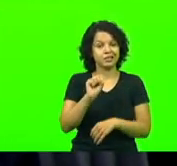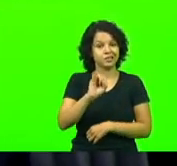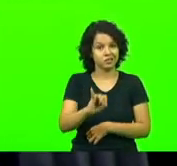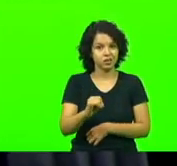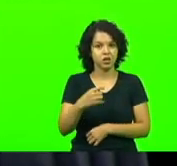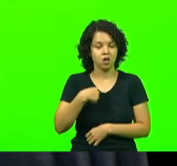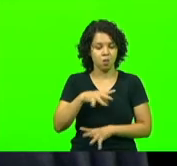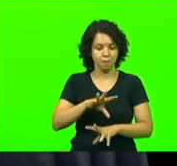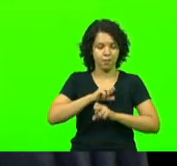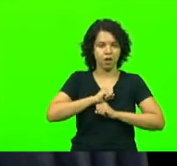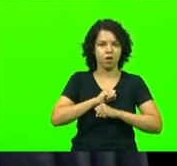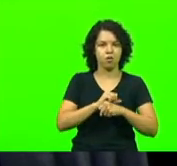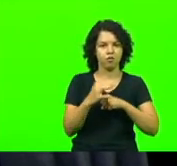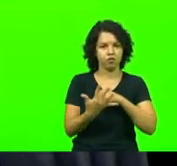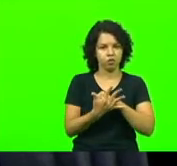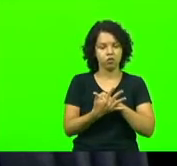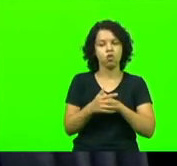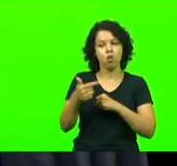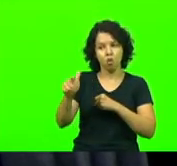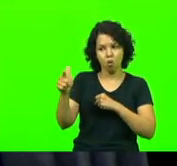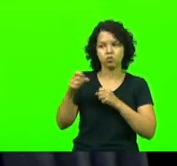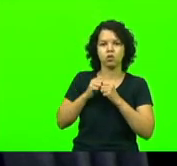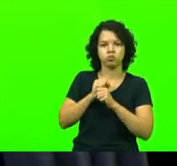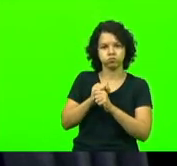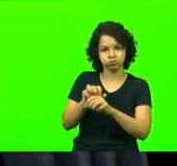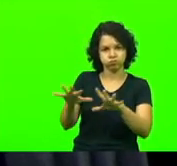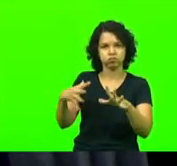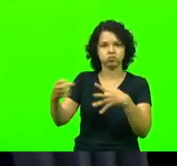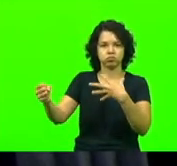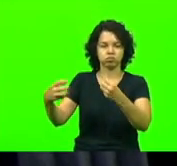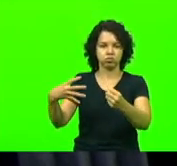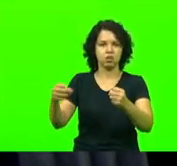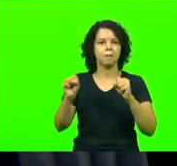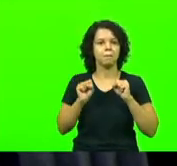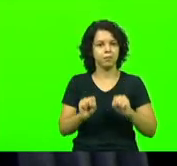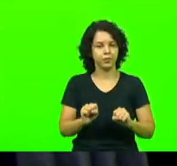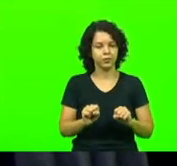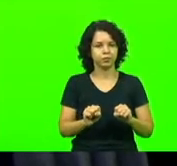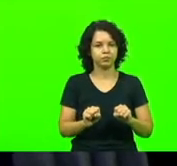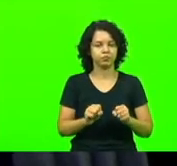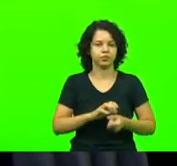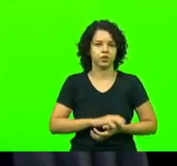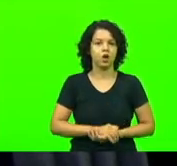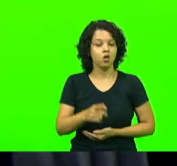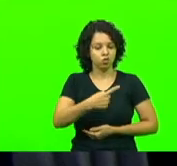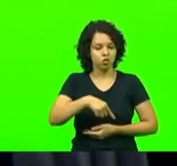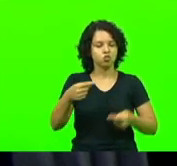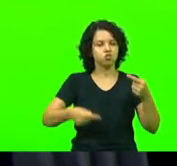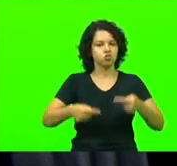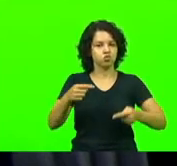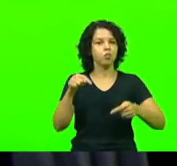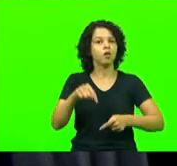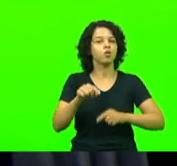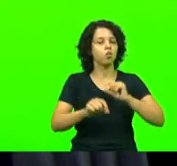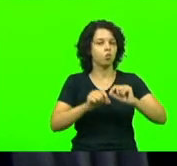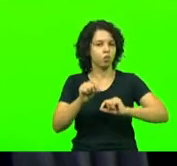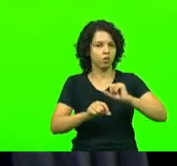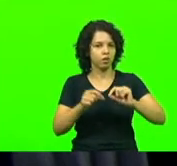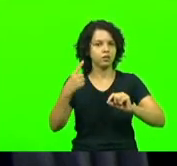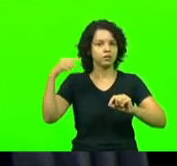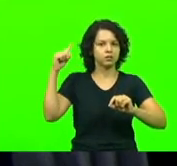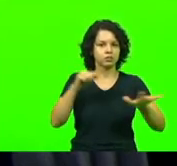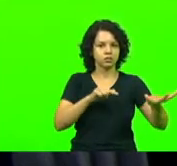vou transmitir para outra pessoa. O que se trata aqui, e nós tivemos na semana passada, junto com a deputada